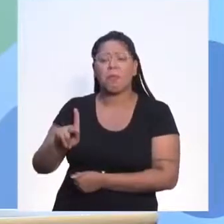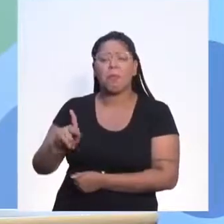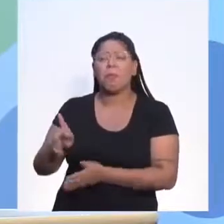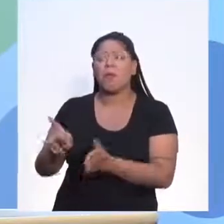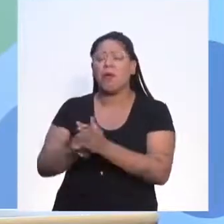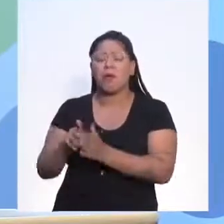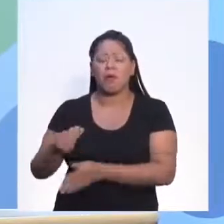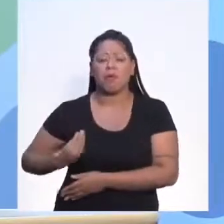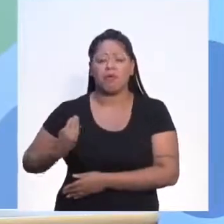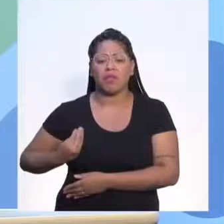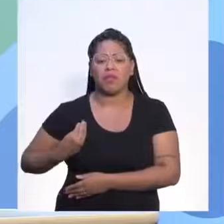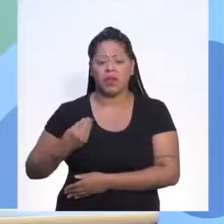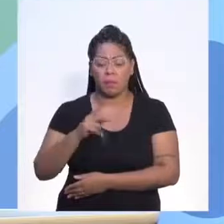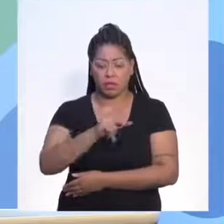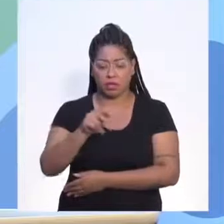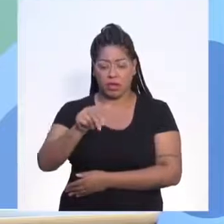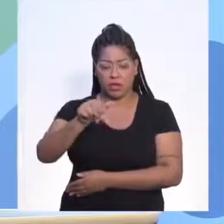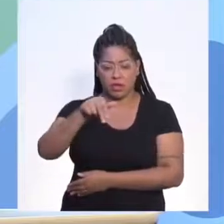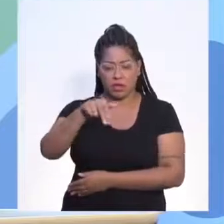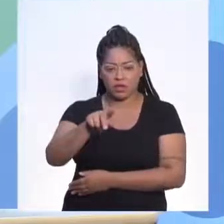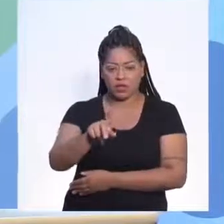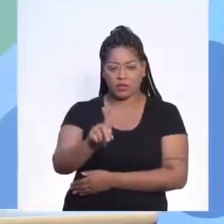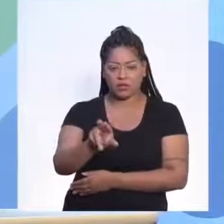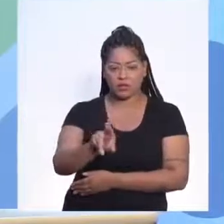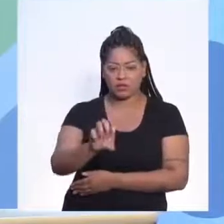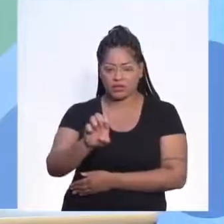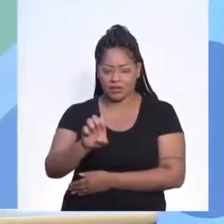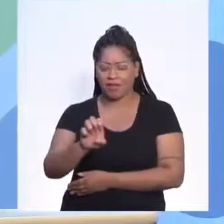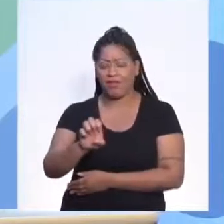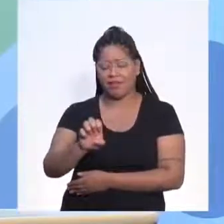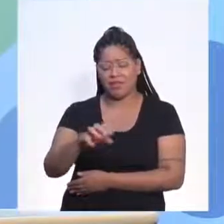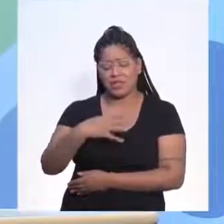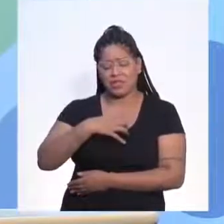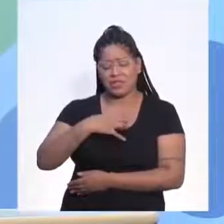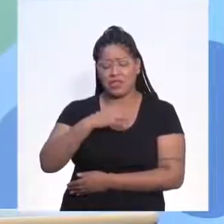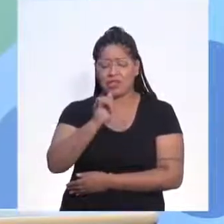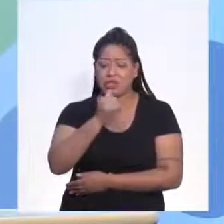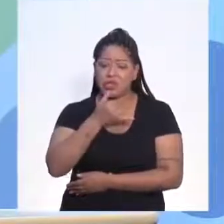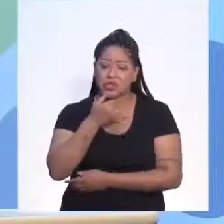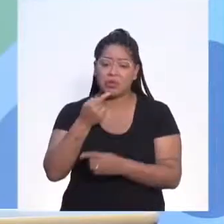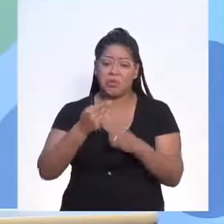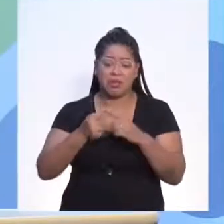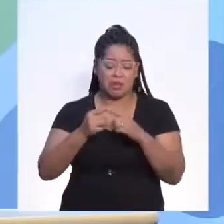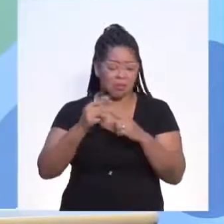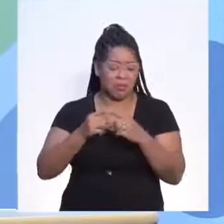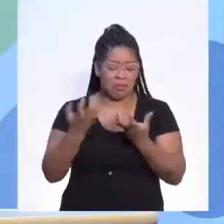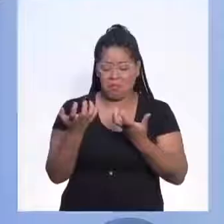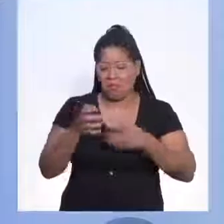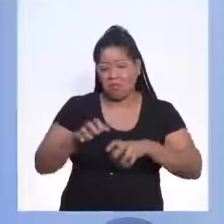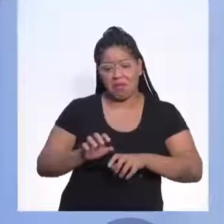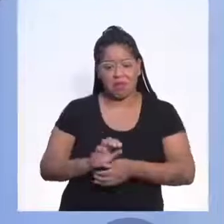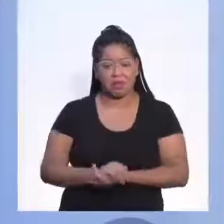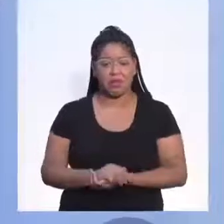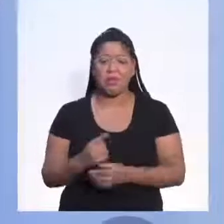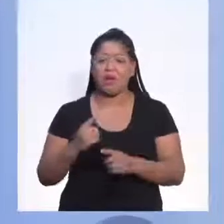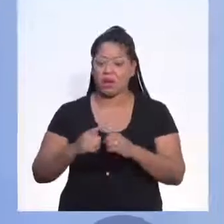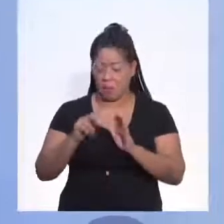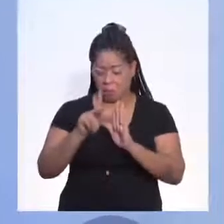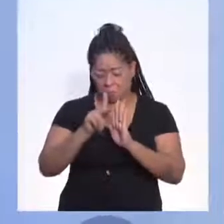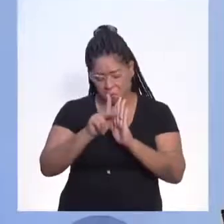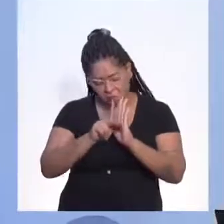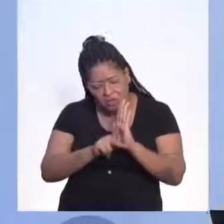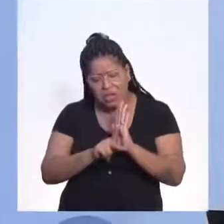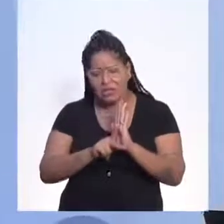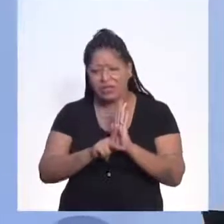do professor André, ela disse que se sentiria muito triste, porque não é o que ela queria. Olha que É legal. muito triste, Não né? poder escolher o seu projeto de vida, né? E ter